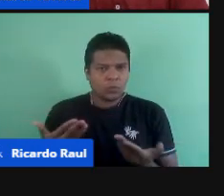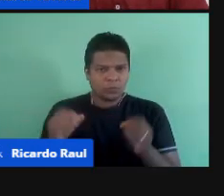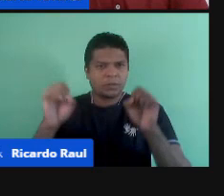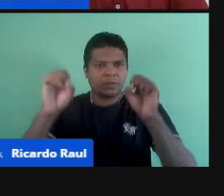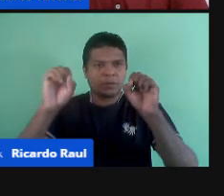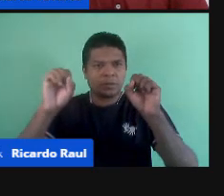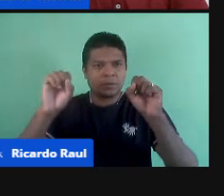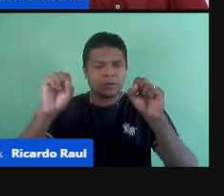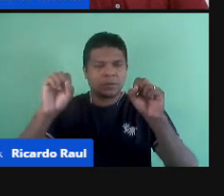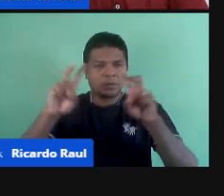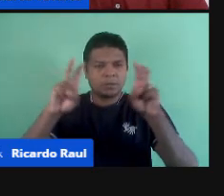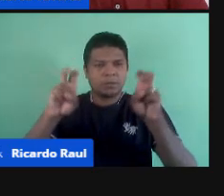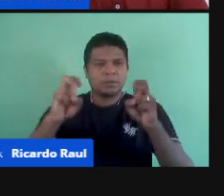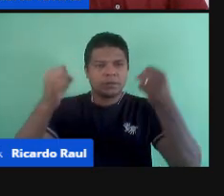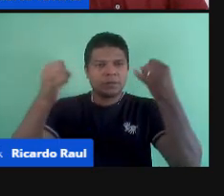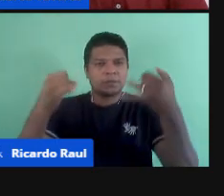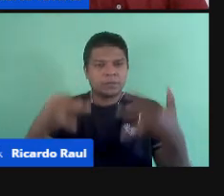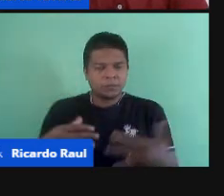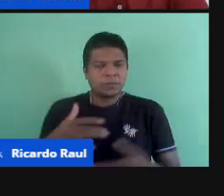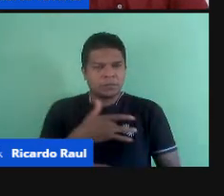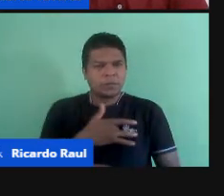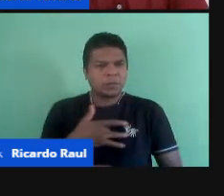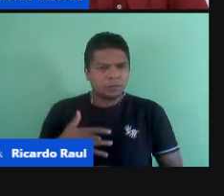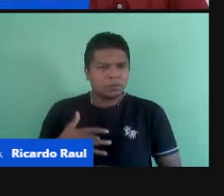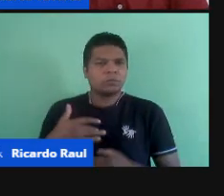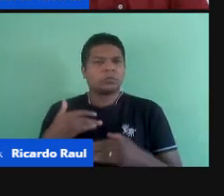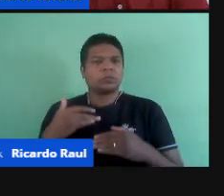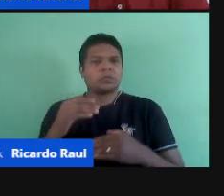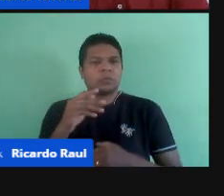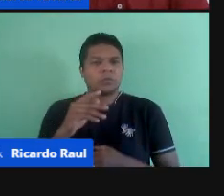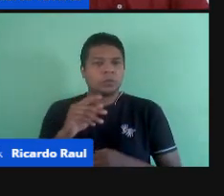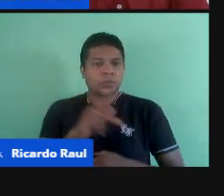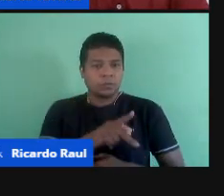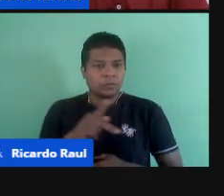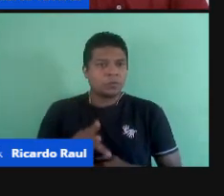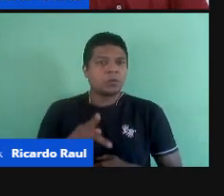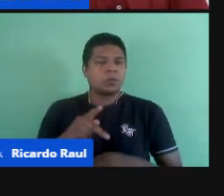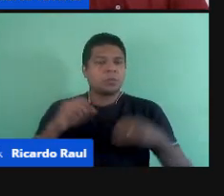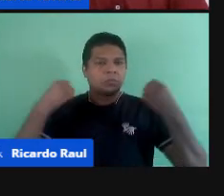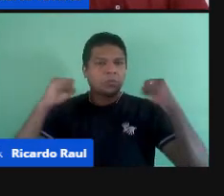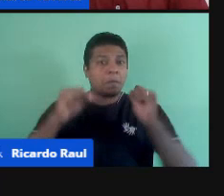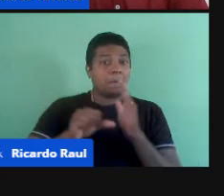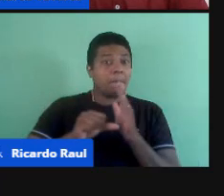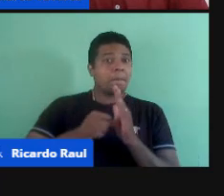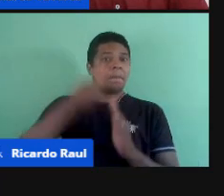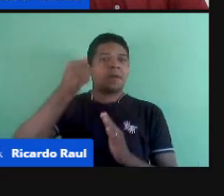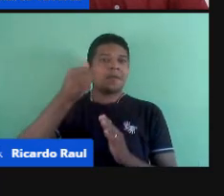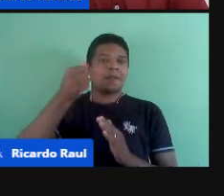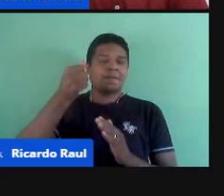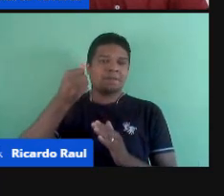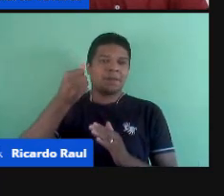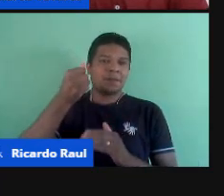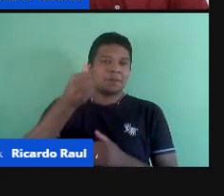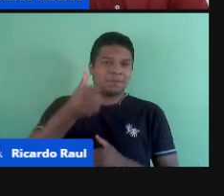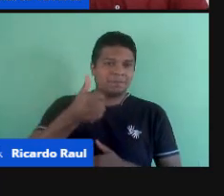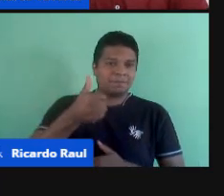E realmente para nós foi saúde, professor de educação física. Pela primeira vez nós somos beneficiados com